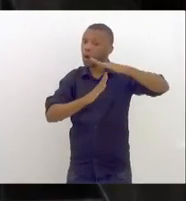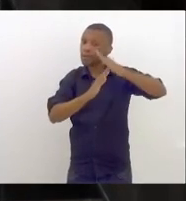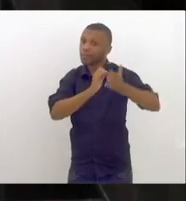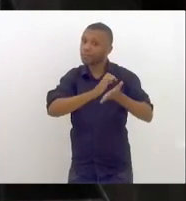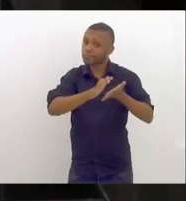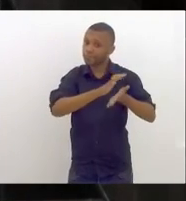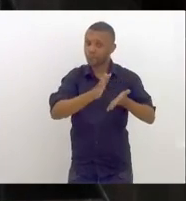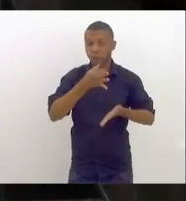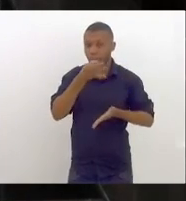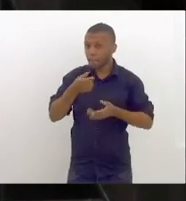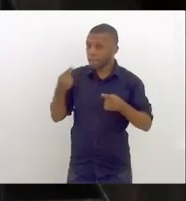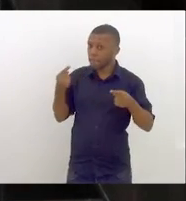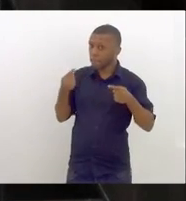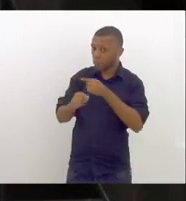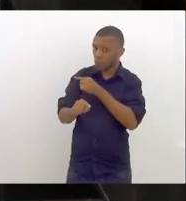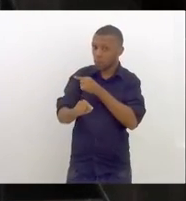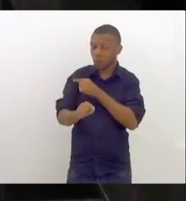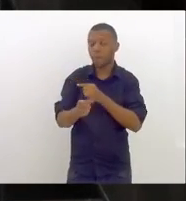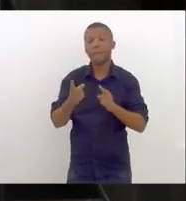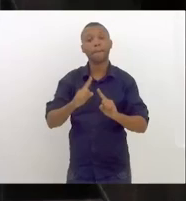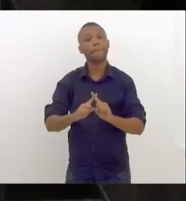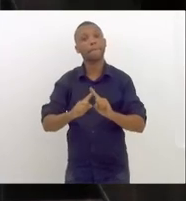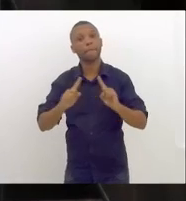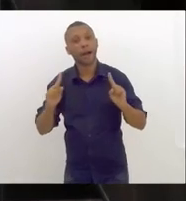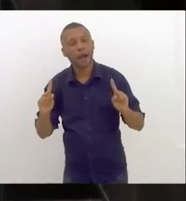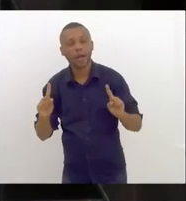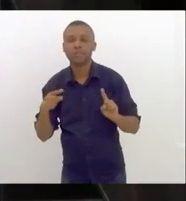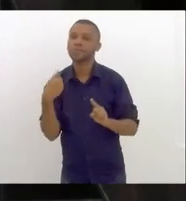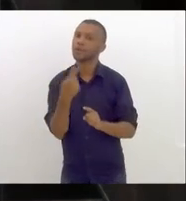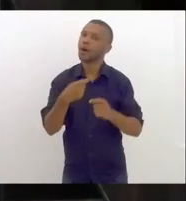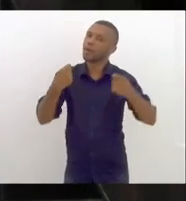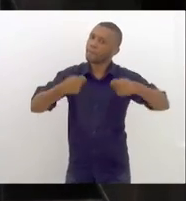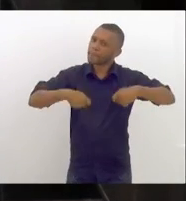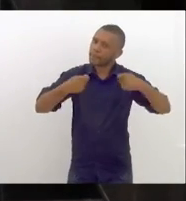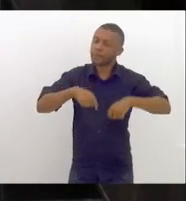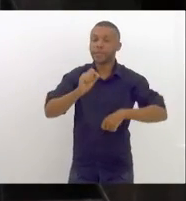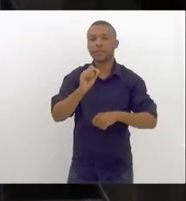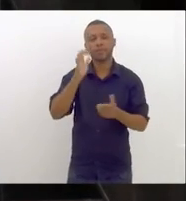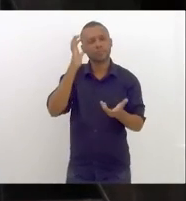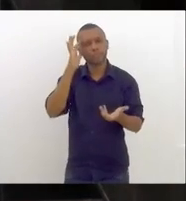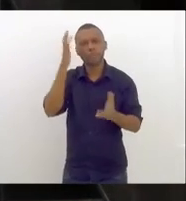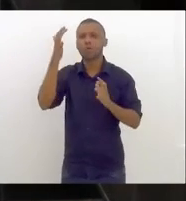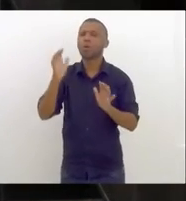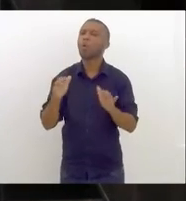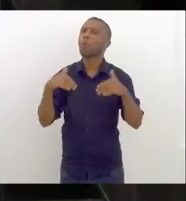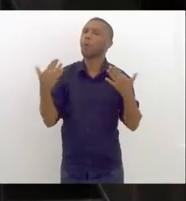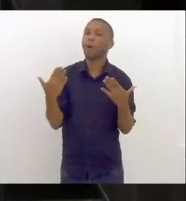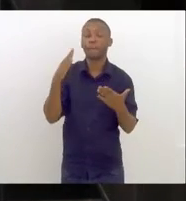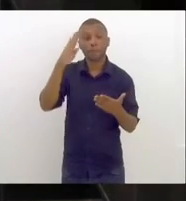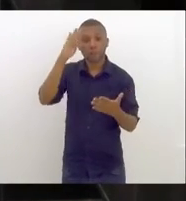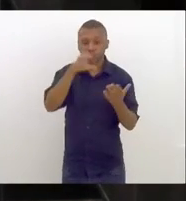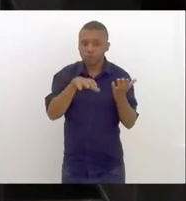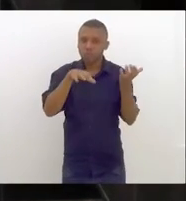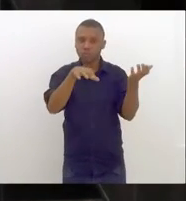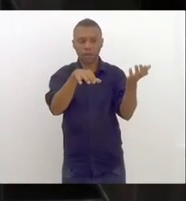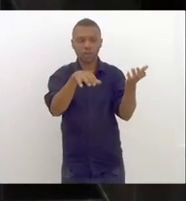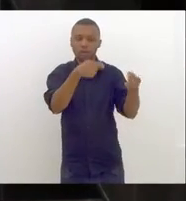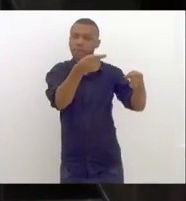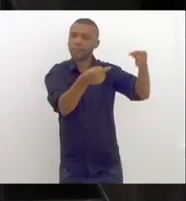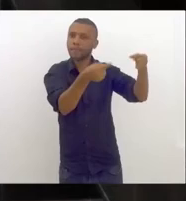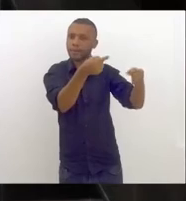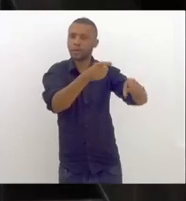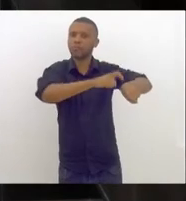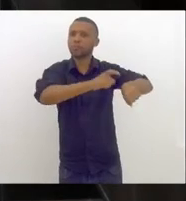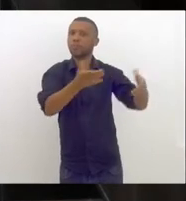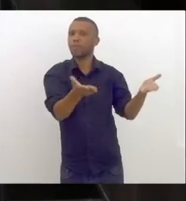o me coloco Entretanto é preciso saber qual é a saída né inclusive do congresso a um debate nesse momento né